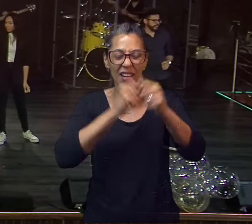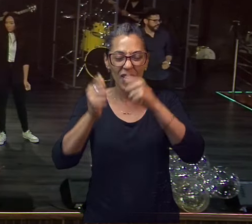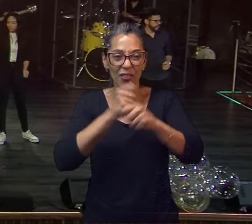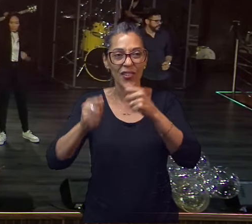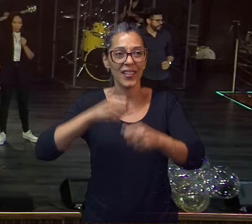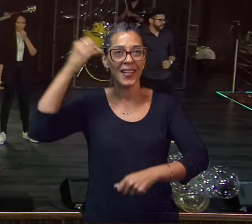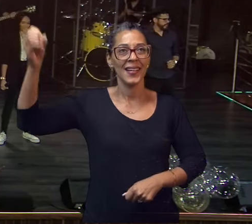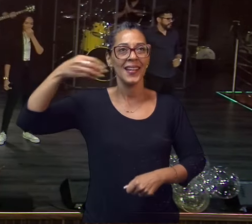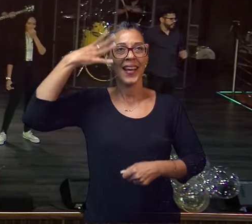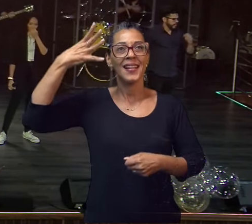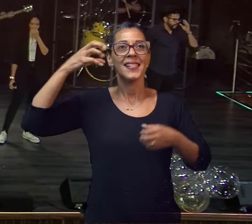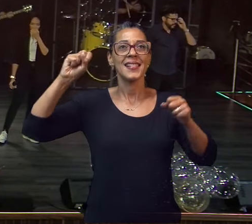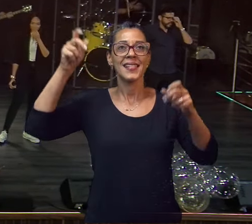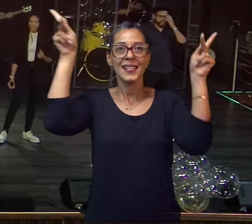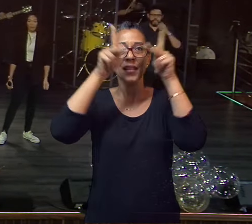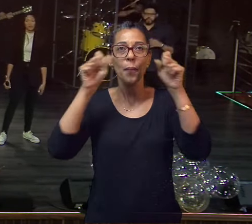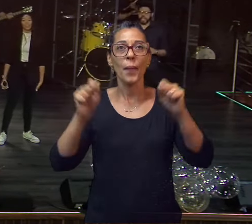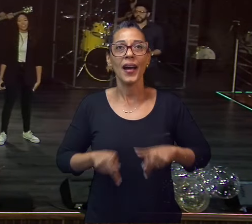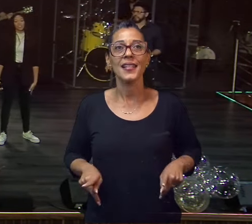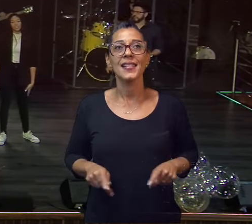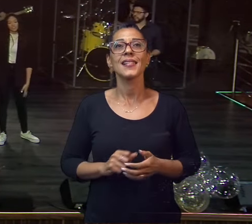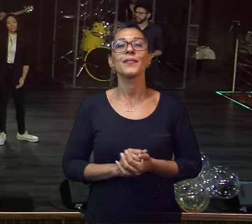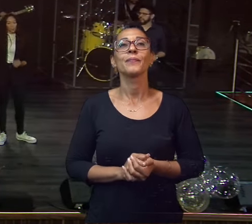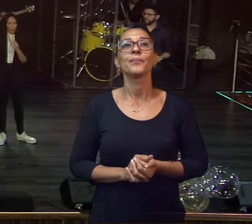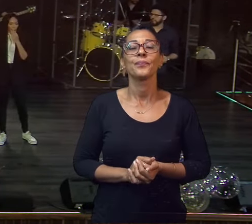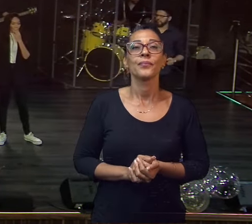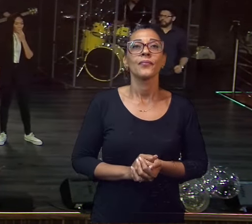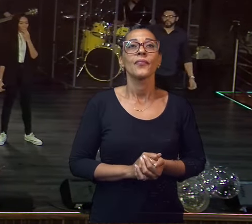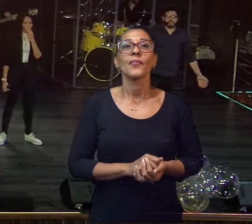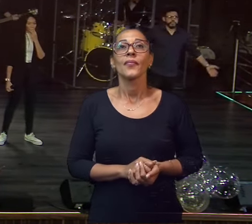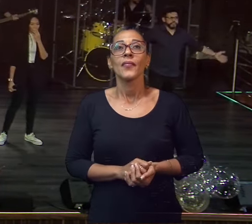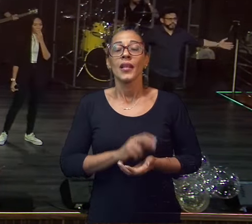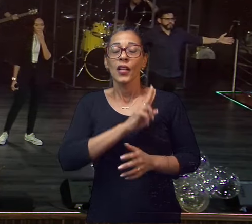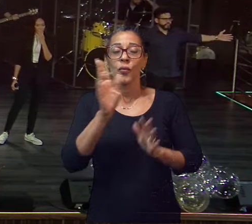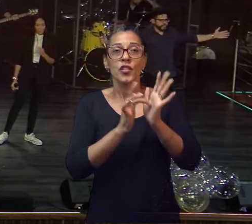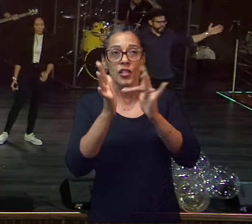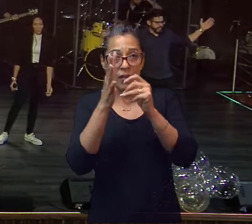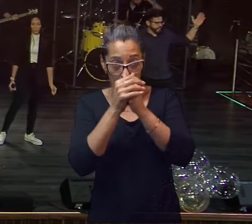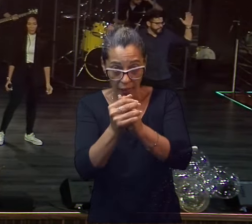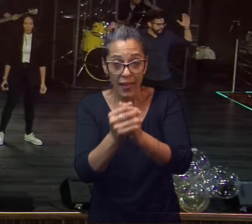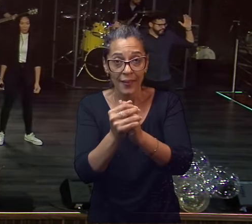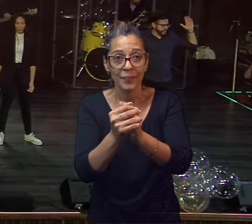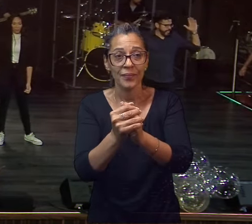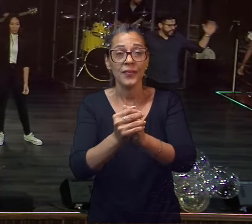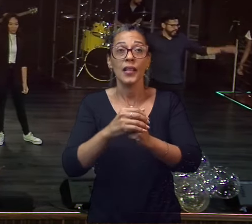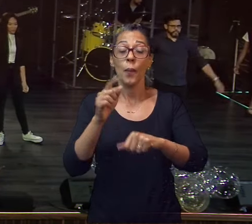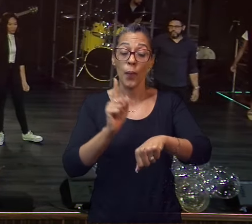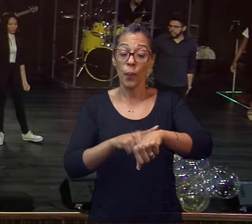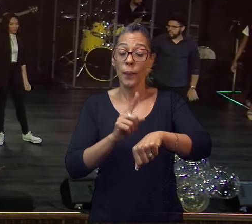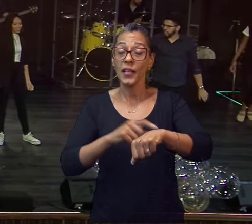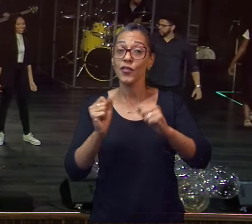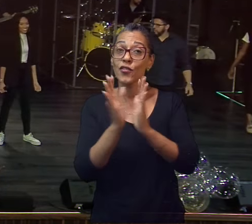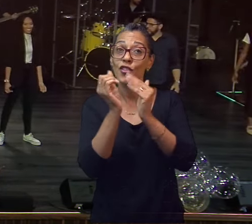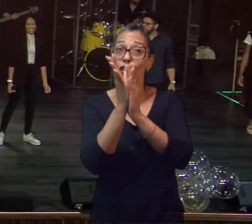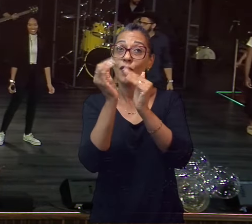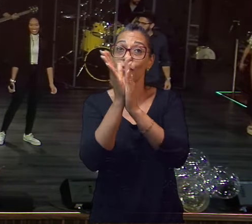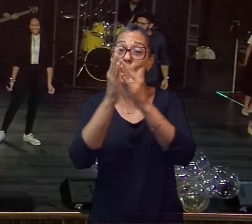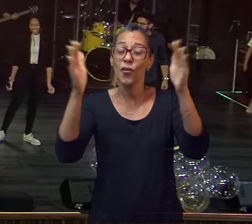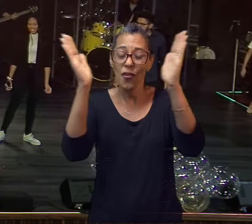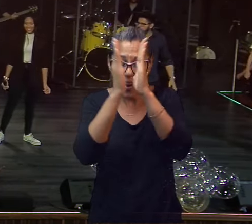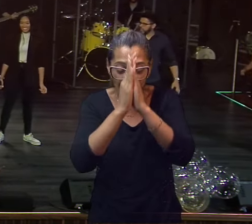Jesus nosso senhor amém estamos aqui nessa noite para render adoração aquele que é digno Jesus é digno por direito